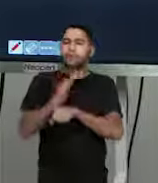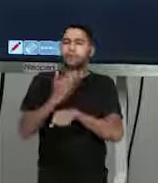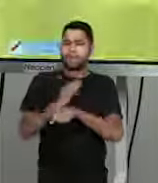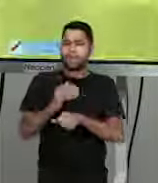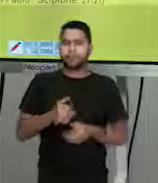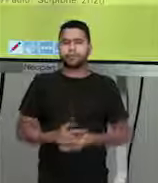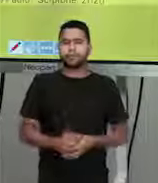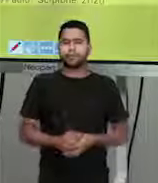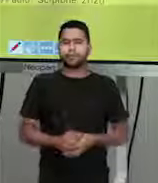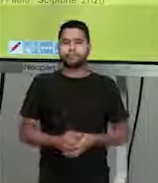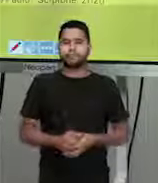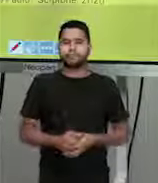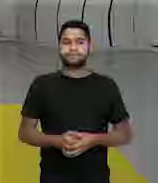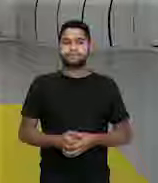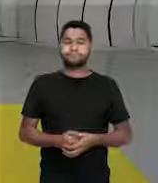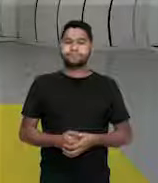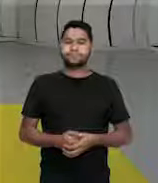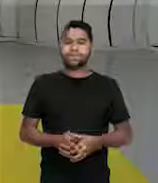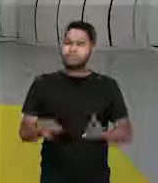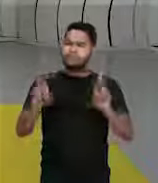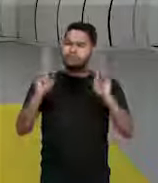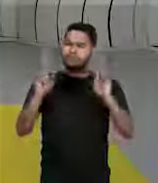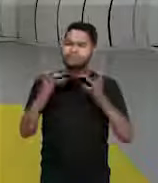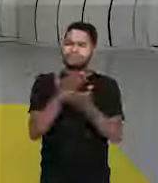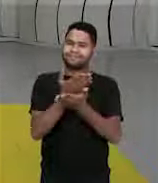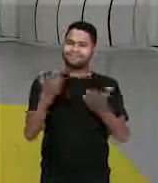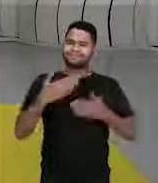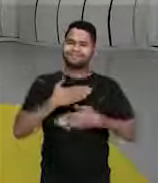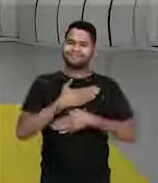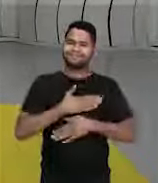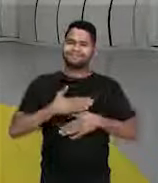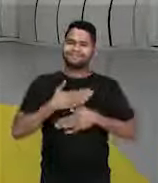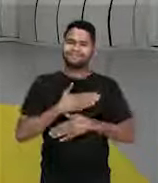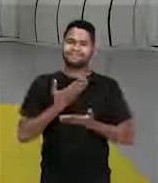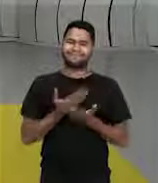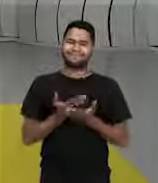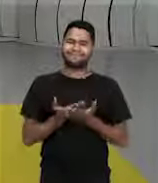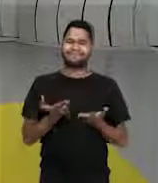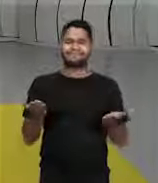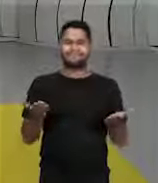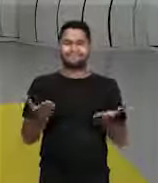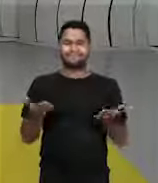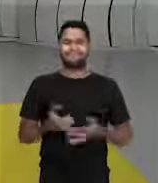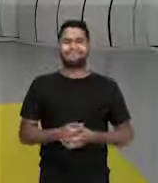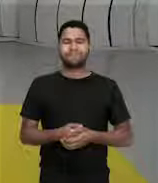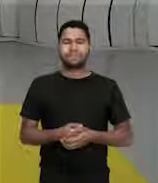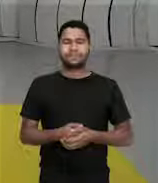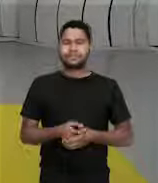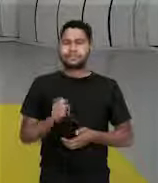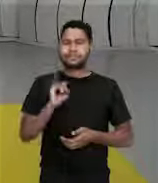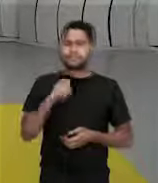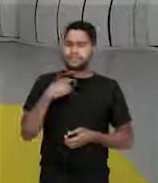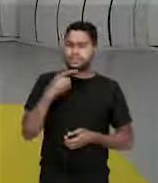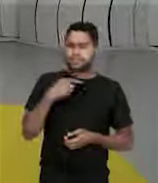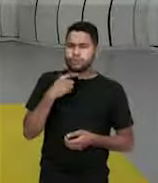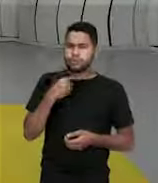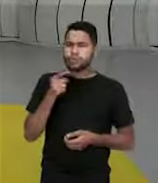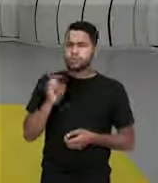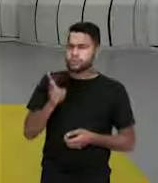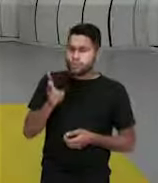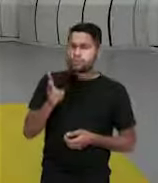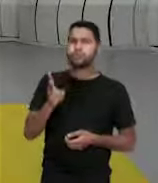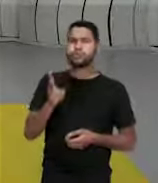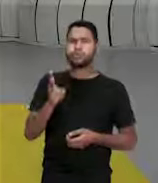aplicação. Eu espero que vocês tenham gostado da nossa aula de hoje. Se ficou alguma